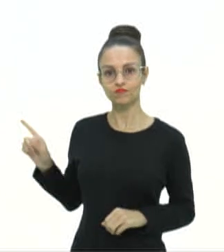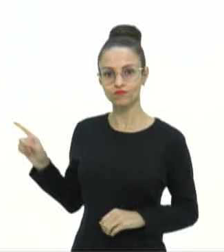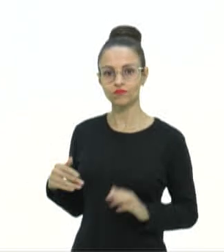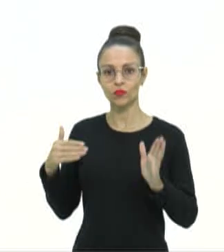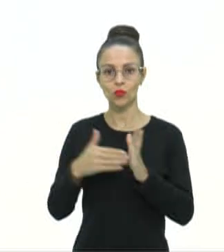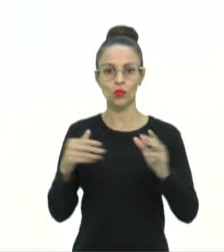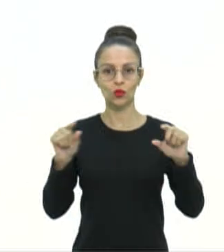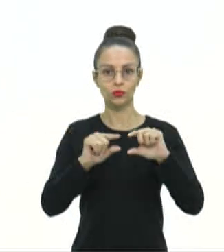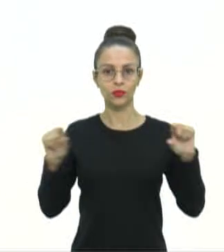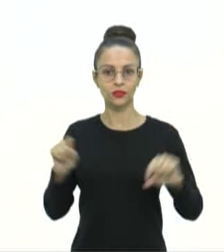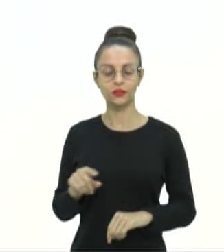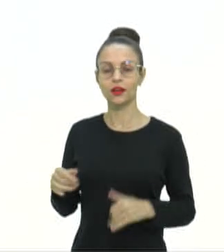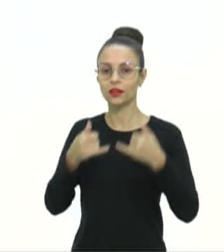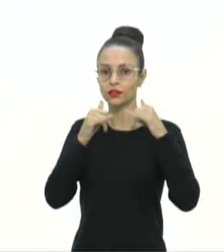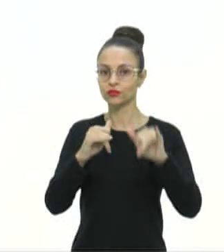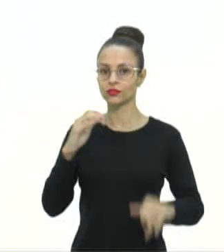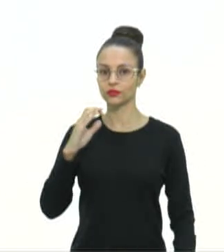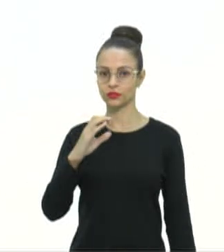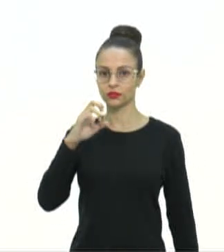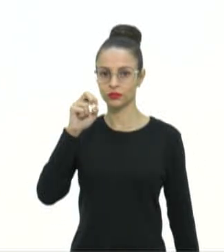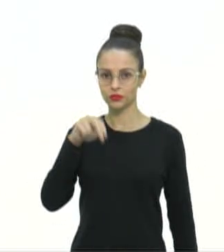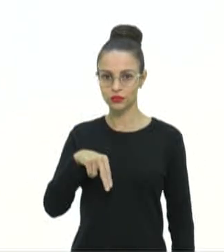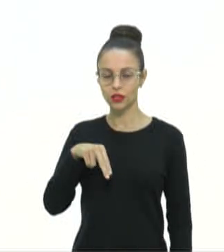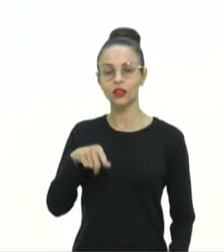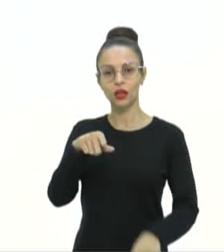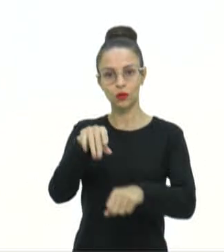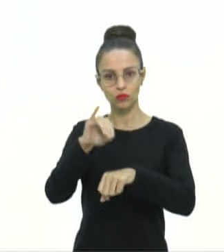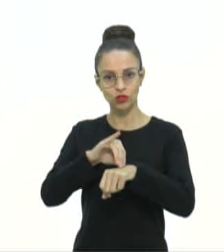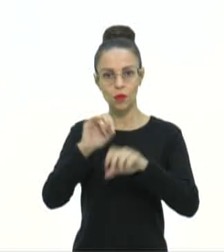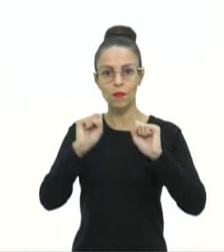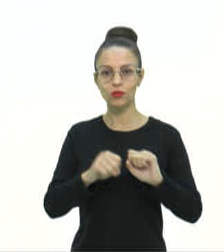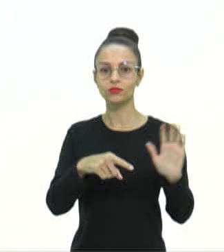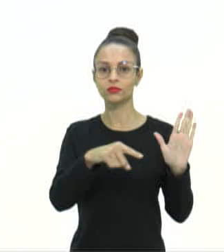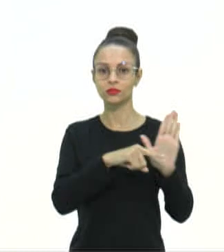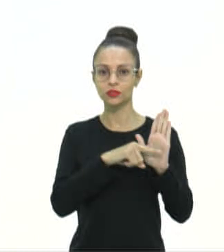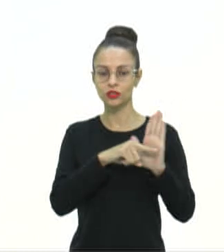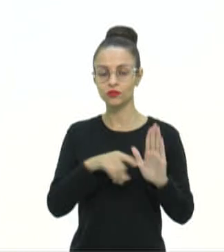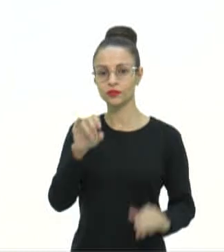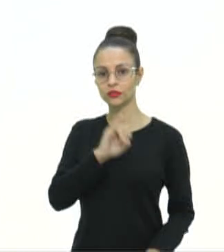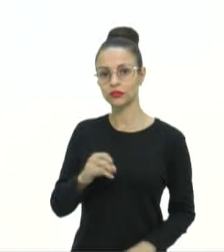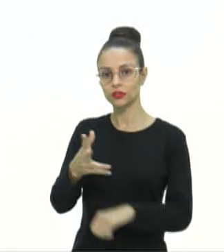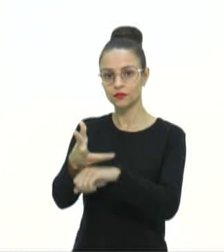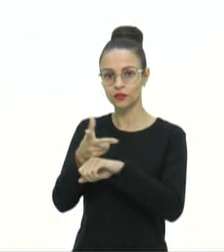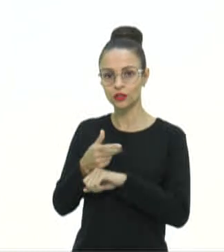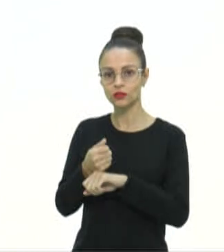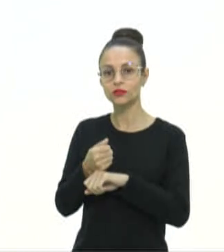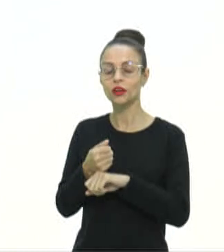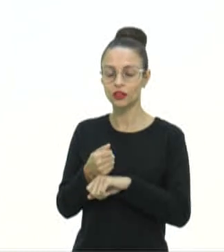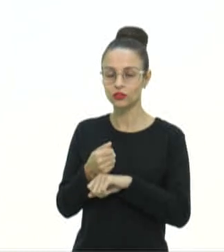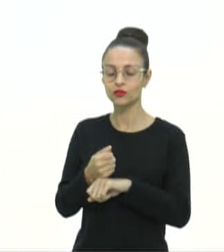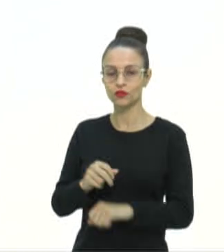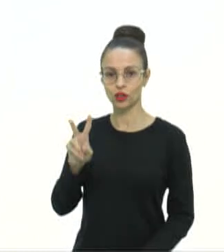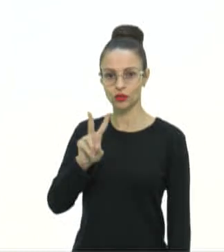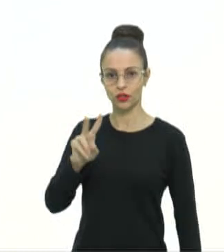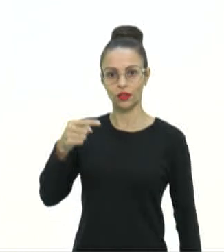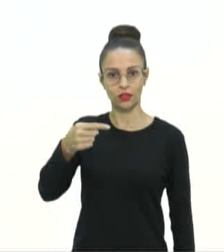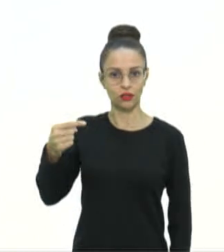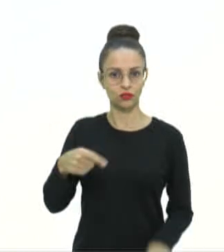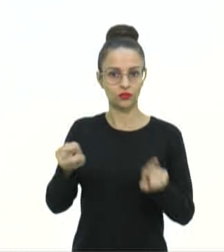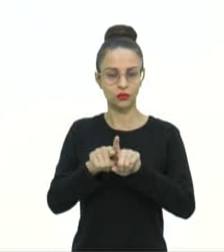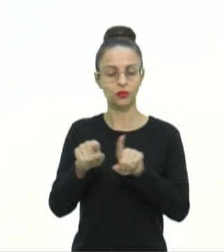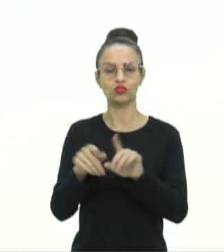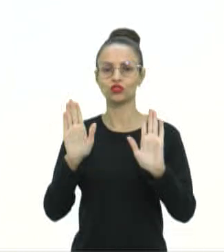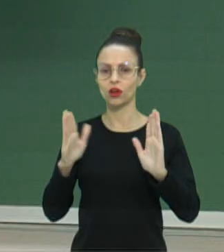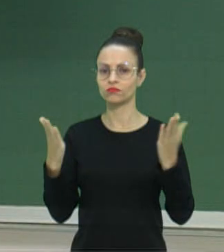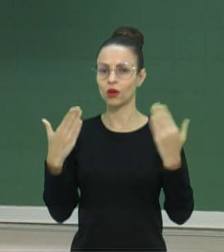temos a outra questão. A energia cinética de uma partícula pode ser negativa se a velocidade tiver sinal negativo. Nós já